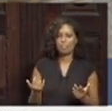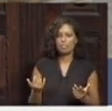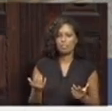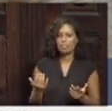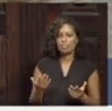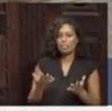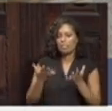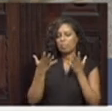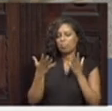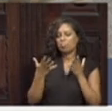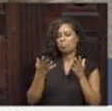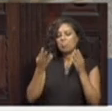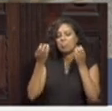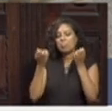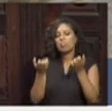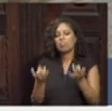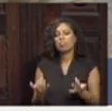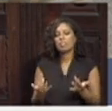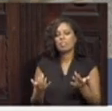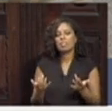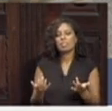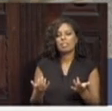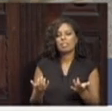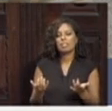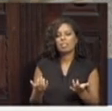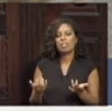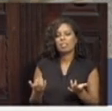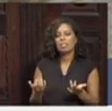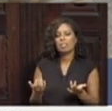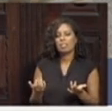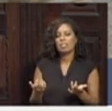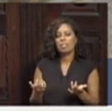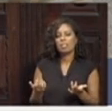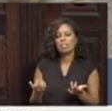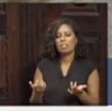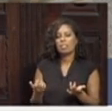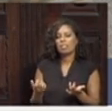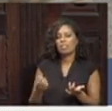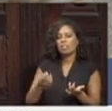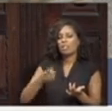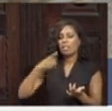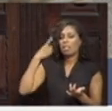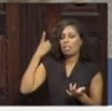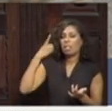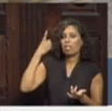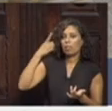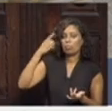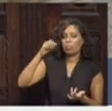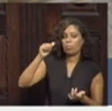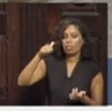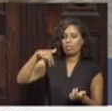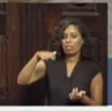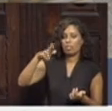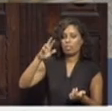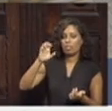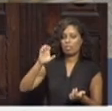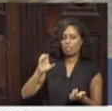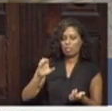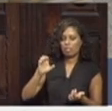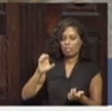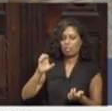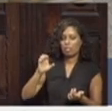antes, projeto... tudo que ele falou é para o projeto seguinte. Eu sei, eu falei para ele antes. Então, eu te disse. Adiantou a pauta.